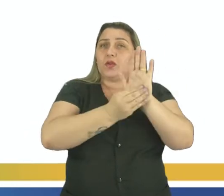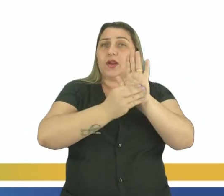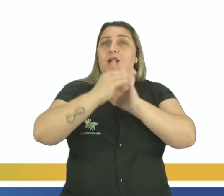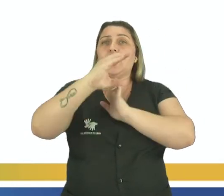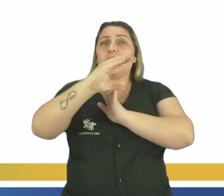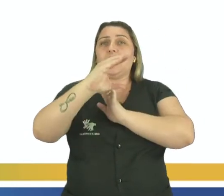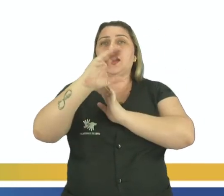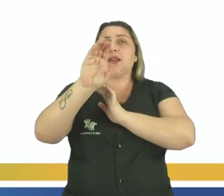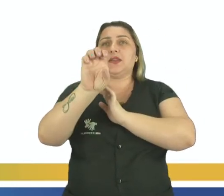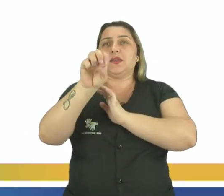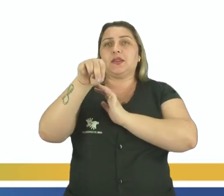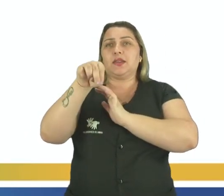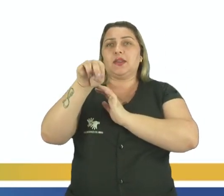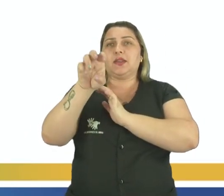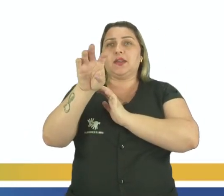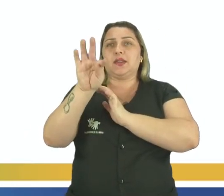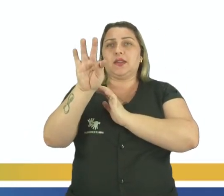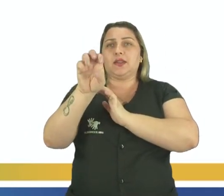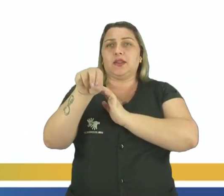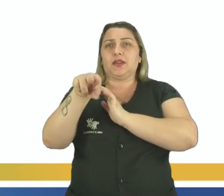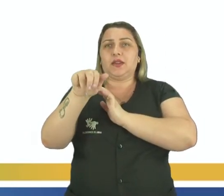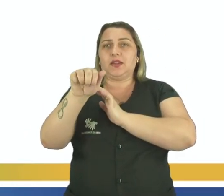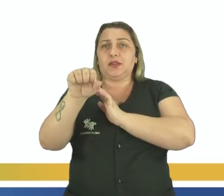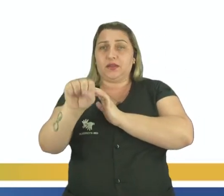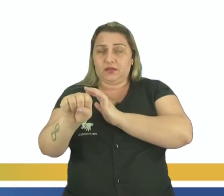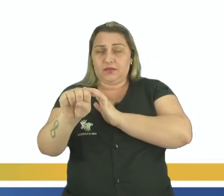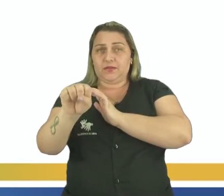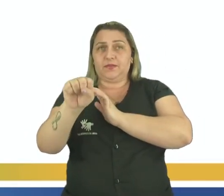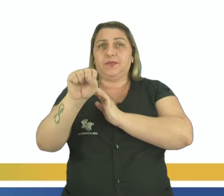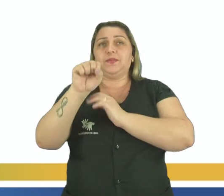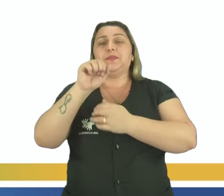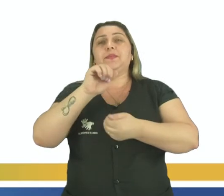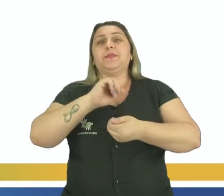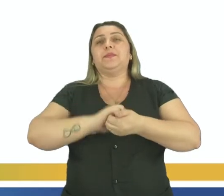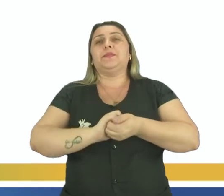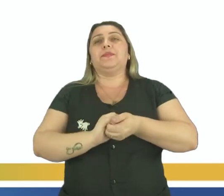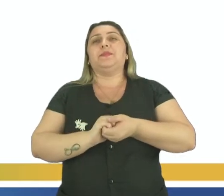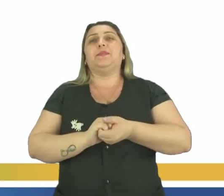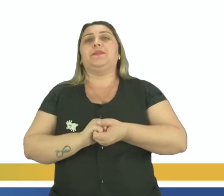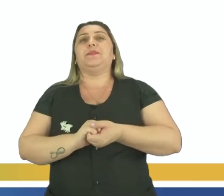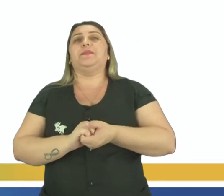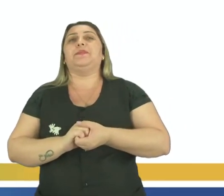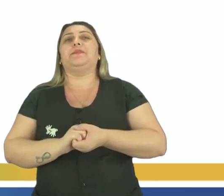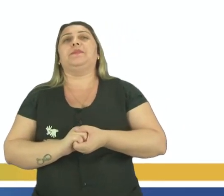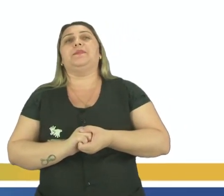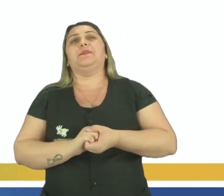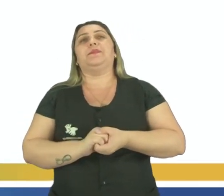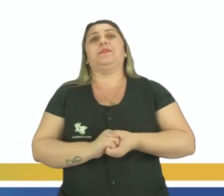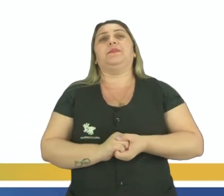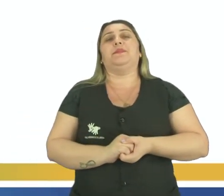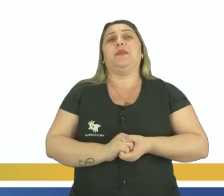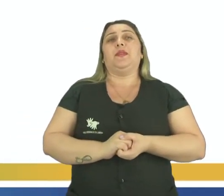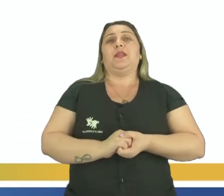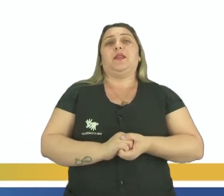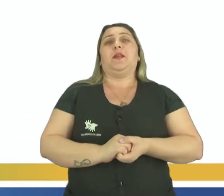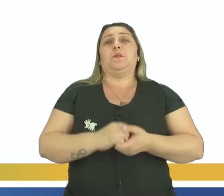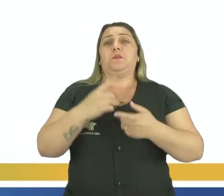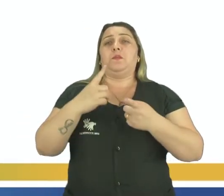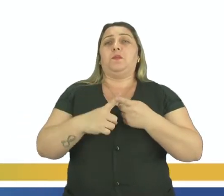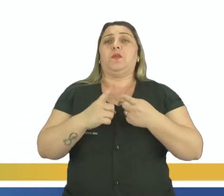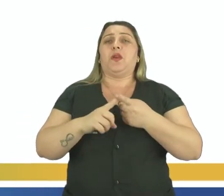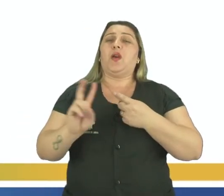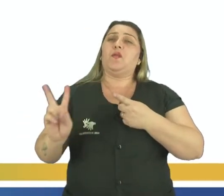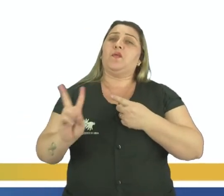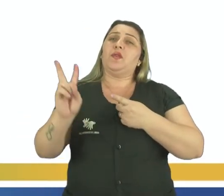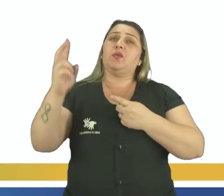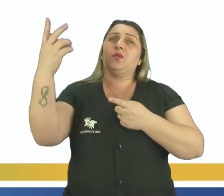valor? 70 unidades. E o 4 na ordem das centenas, porque qual é o